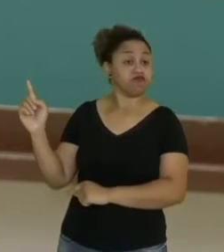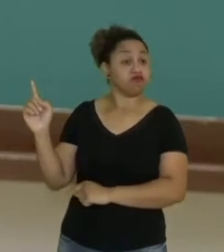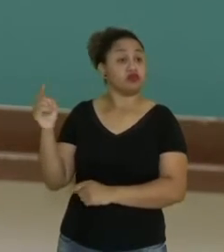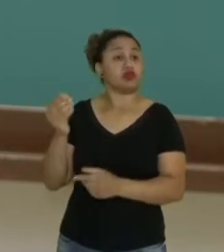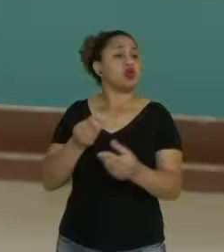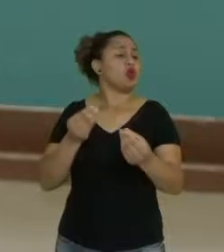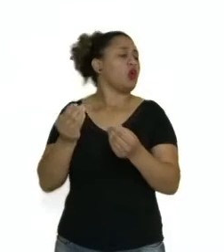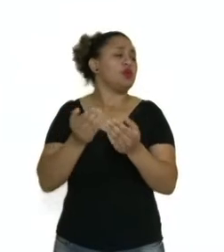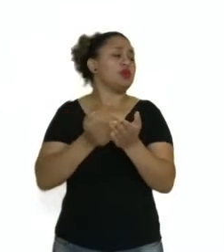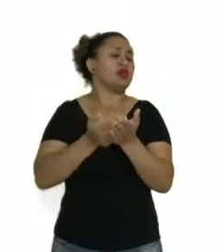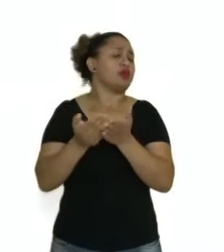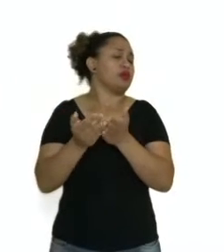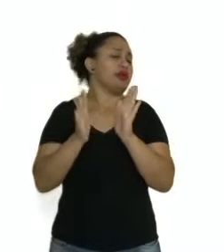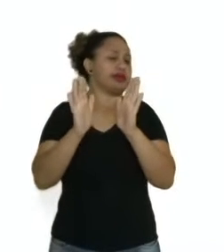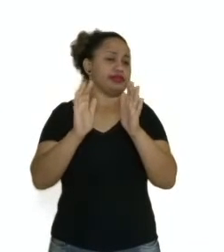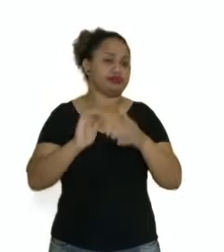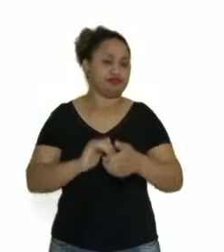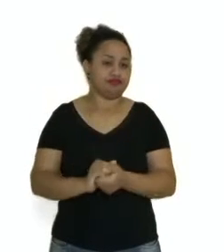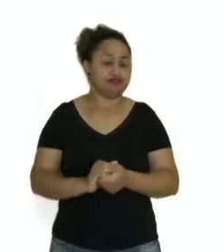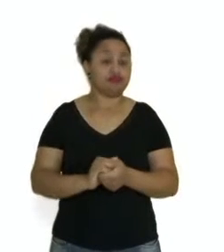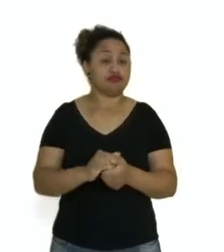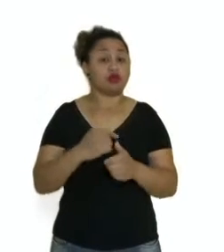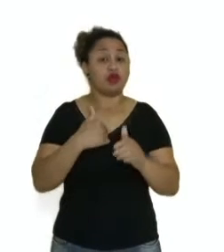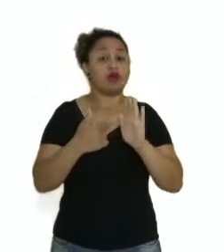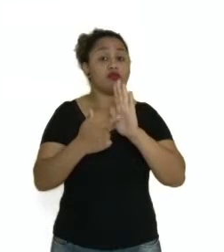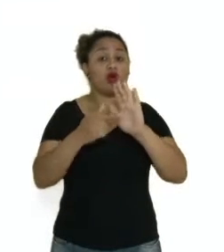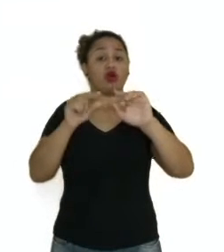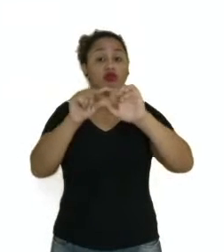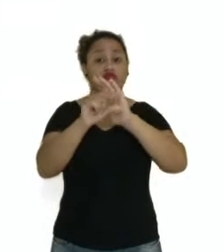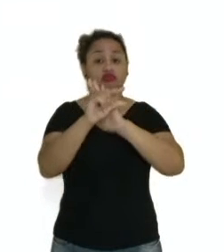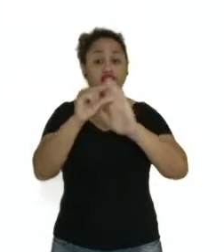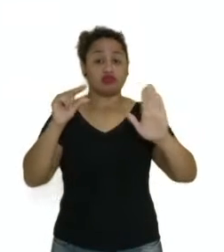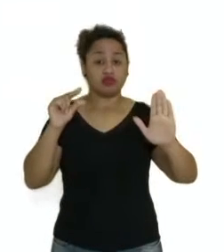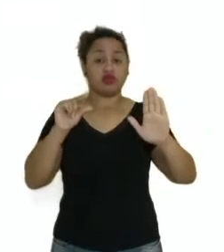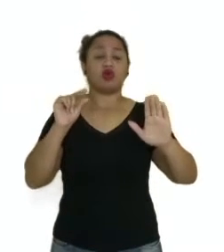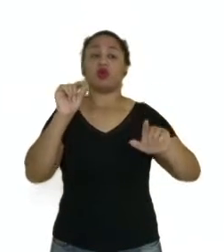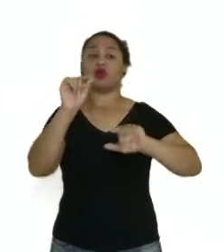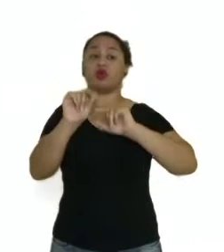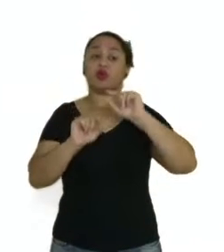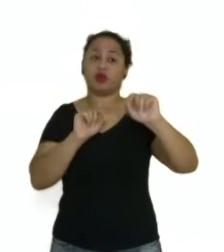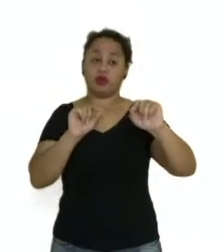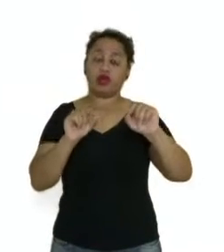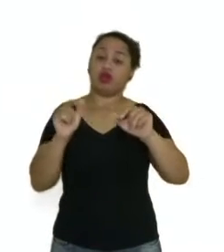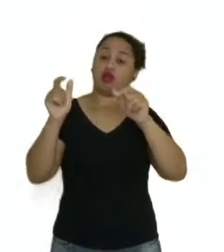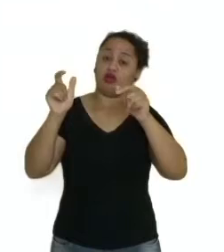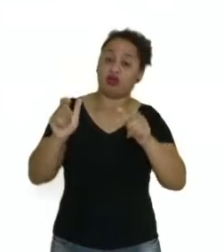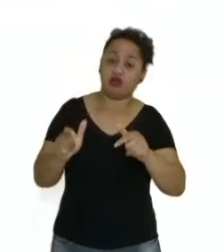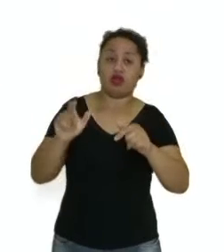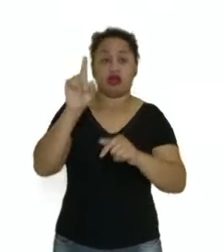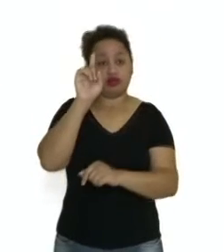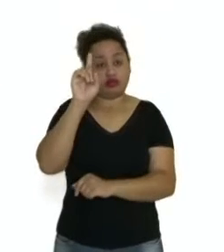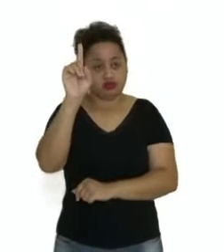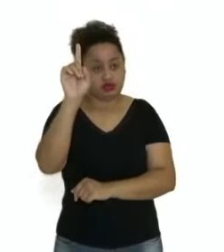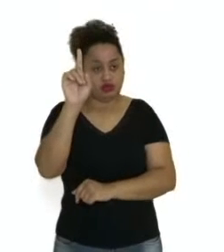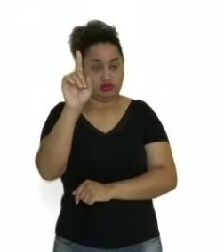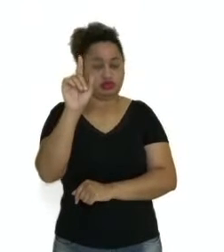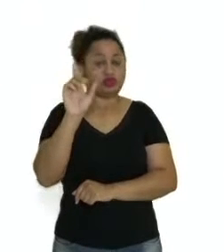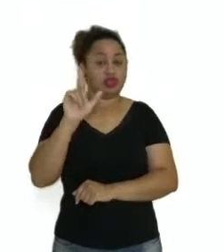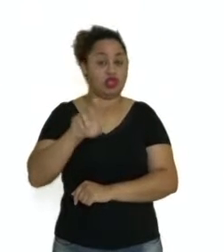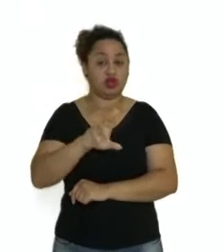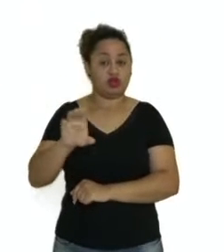a carta aberta. Primeiro, já apresenta o cabeçalho. E o que do cabeçalho? Local e data. No caso